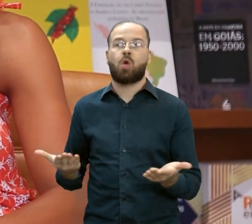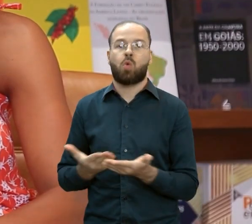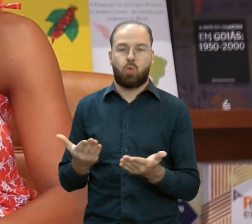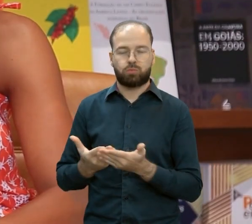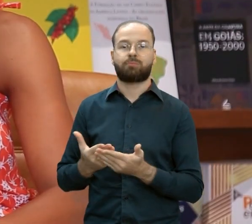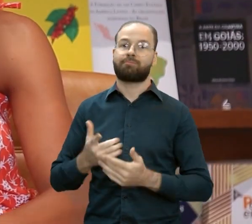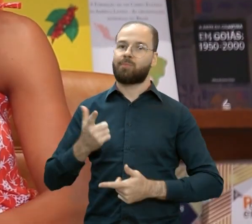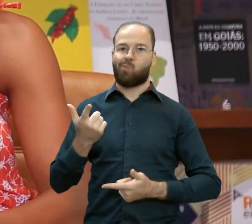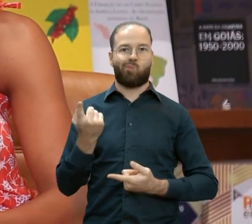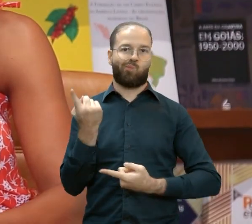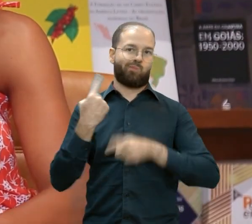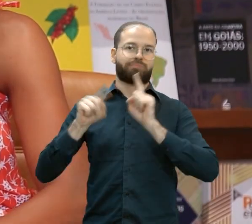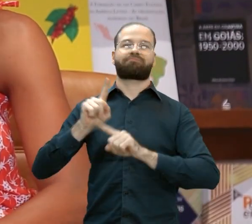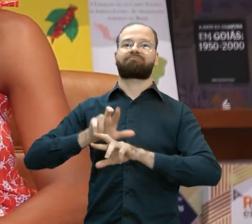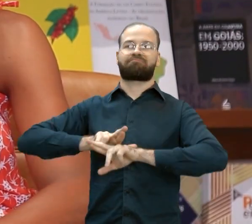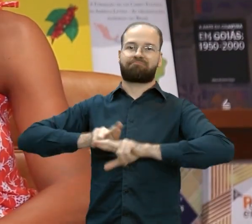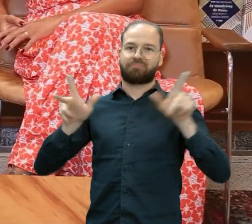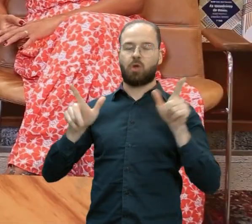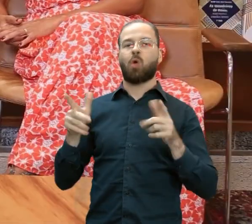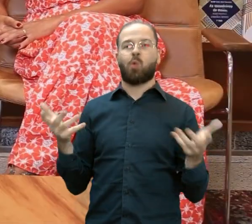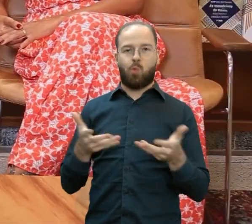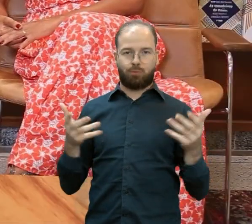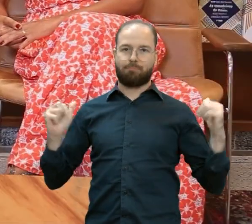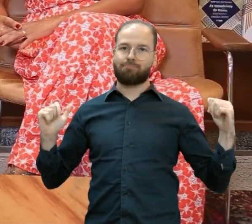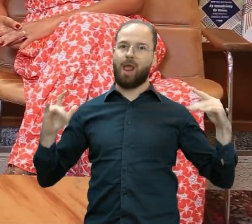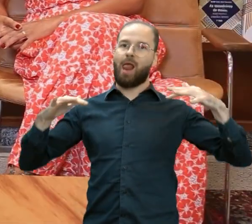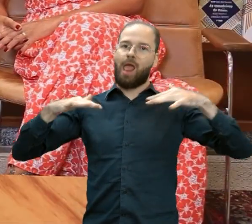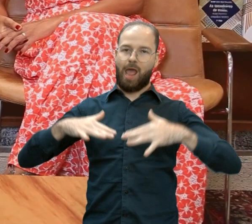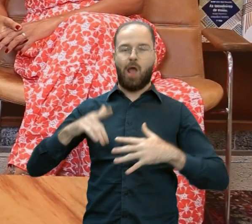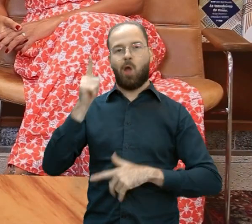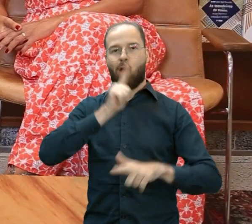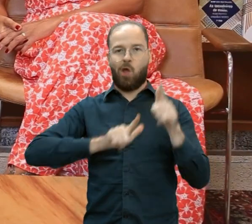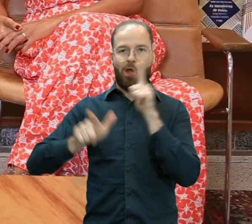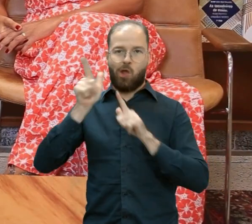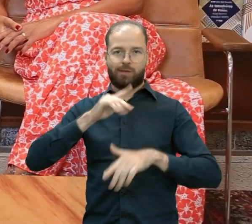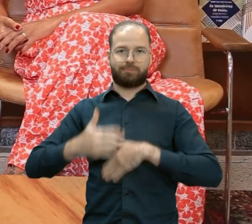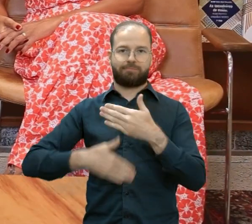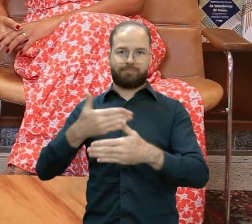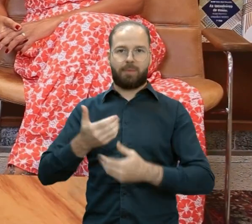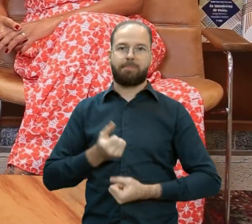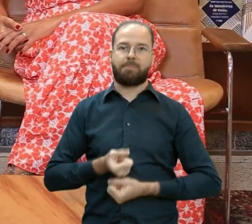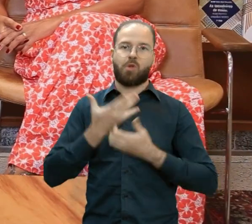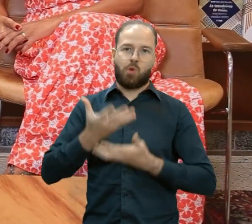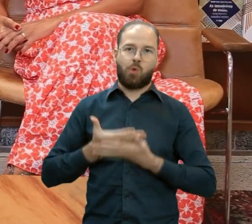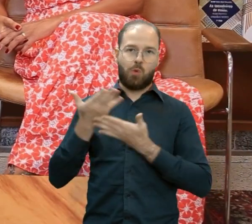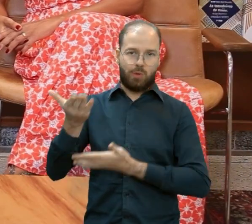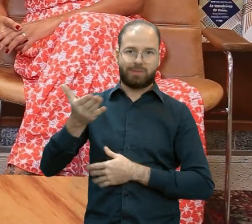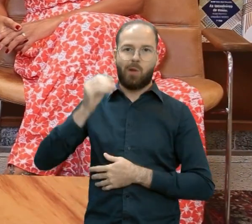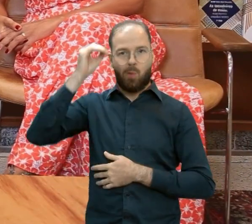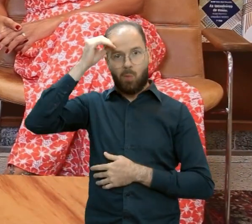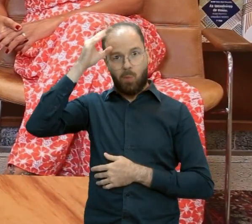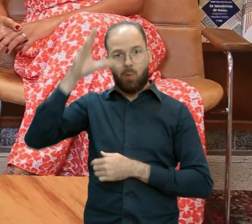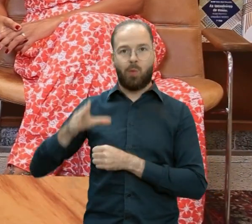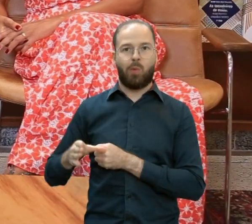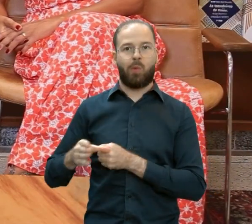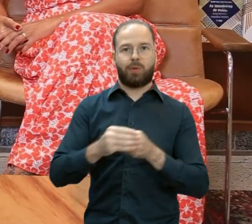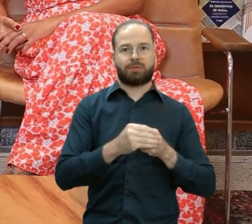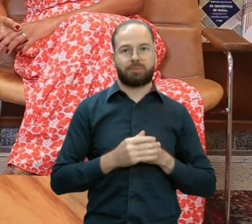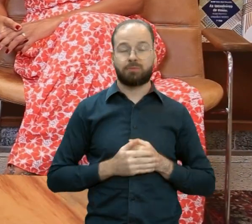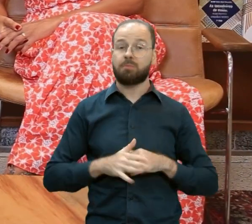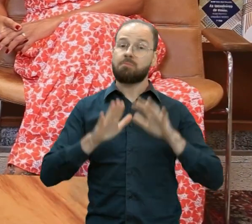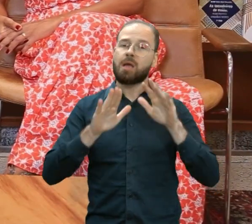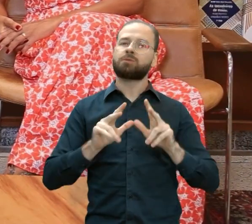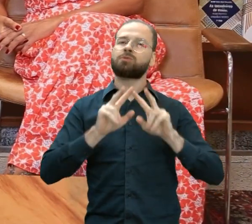com outro olhar, produzindo outro tipo de conhecimento. E sobre essa produção de conhecimento na universidade, porque ela se propõe como